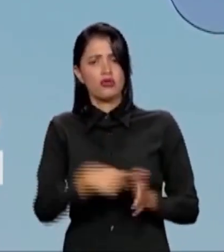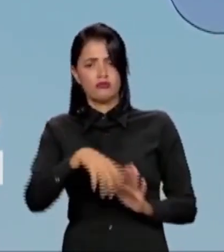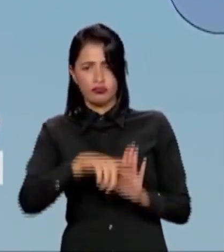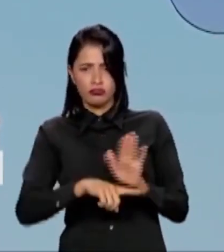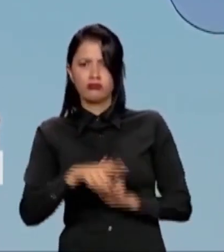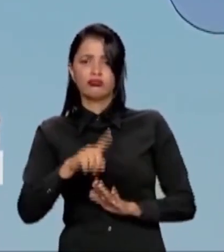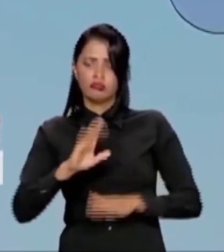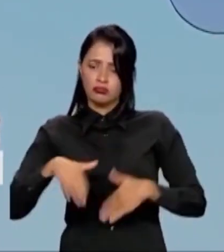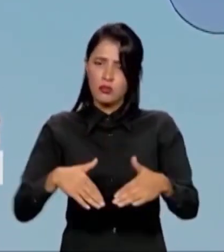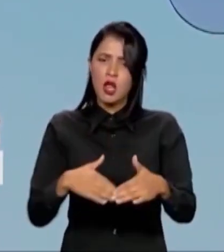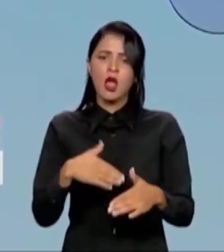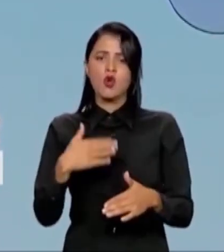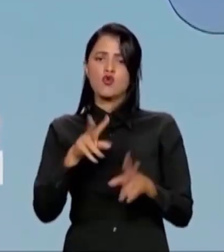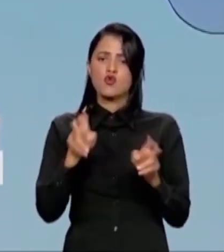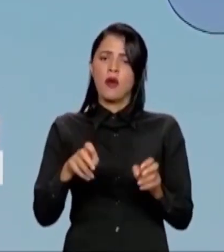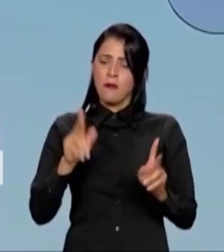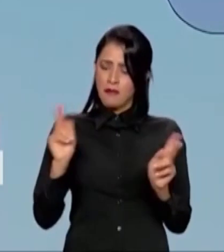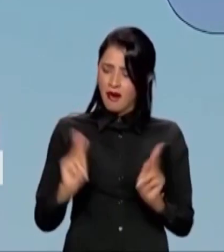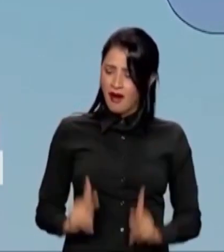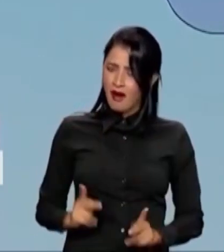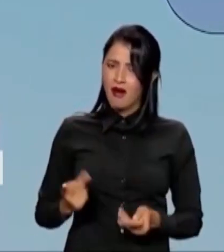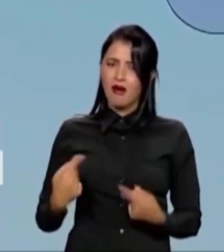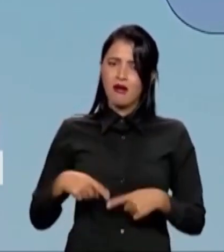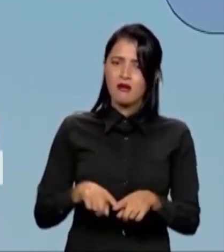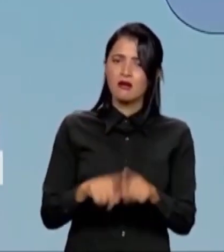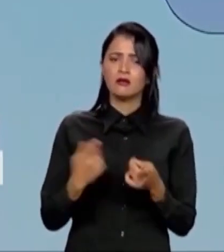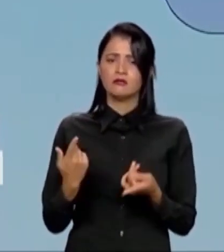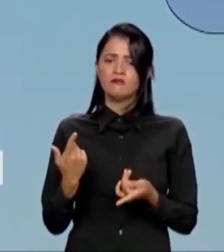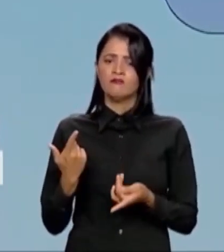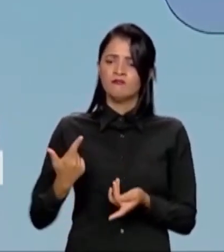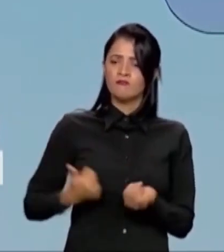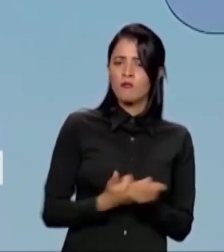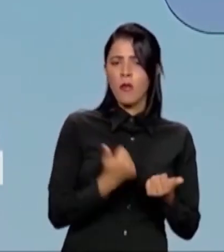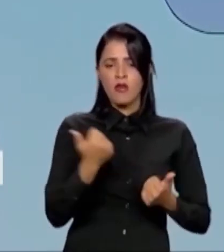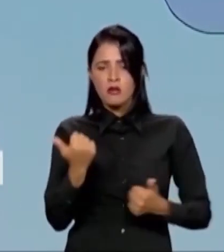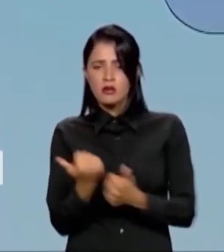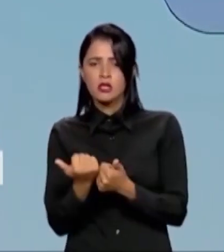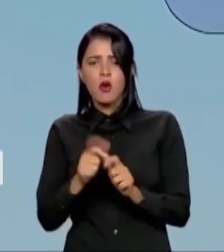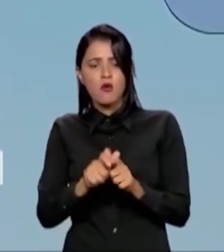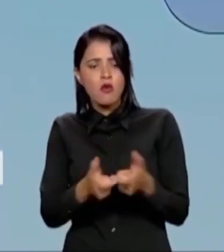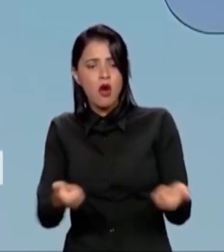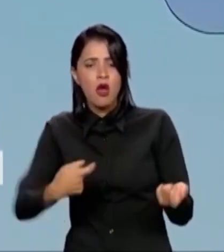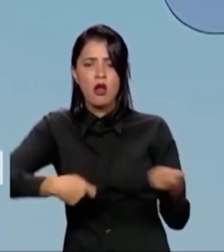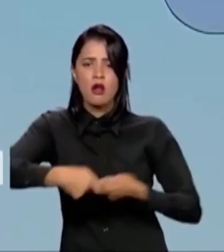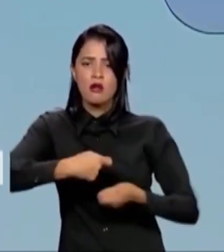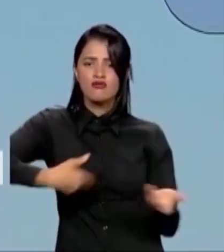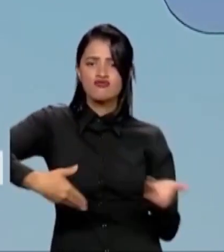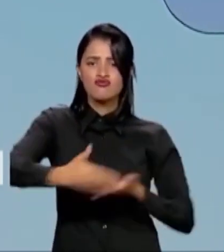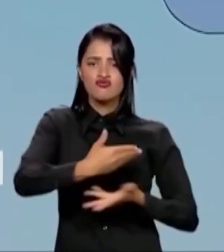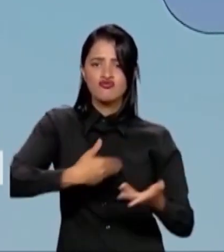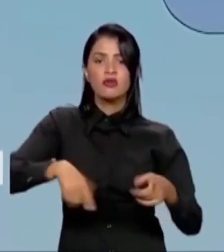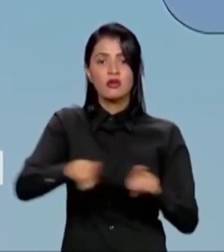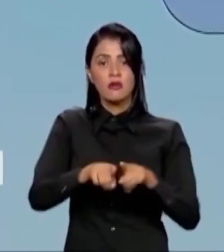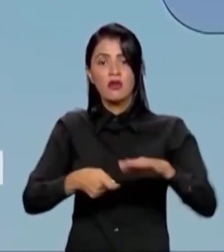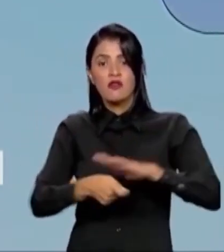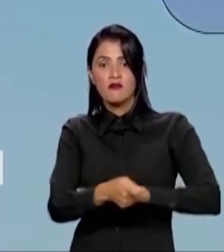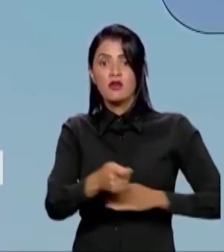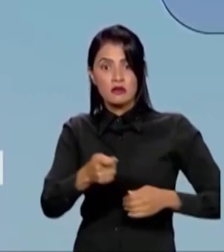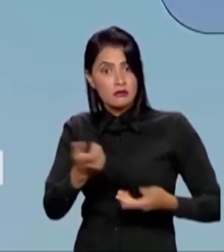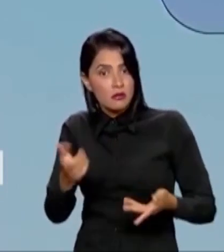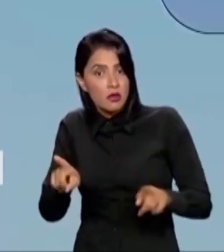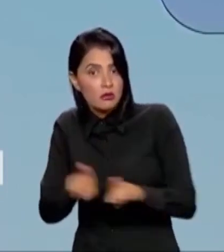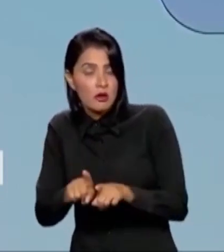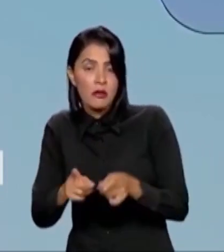Uma agenda de paz, de cooperação, de ampliação do comércio e dos investimentos de geração